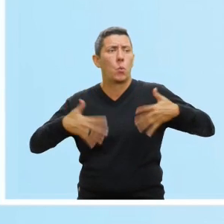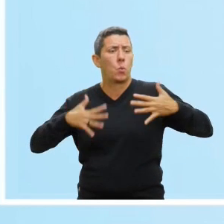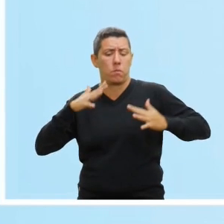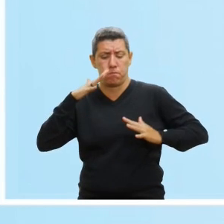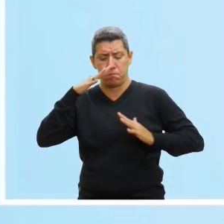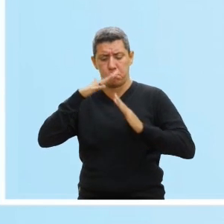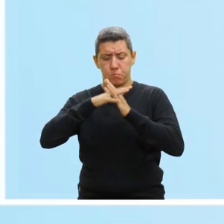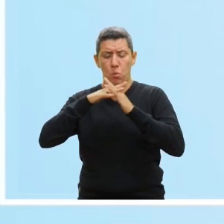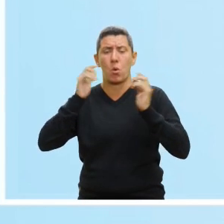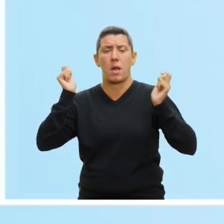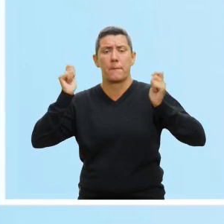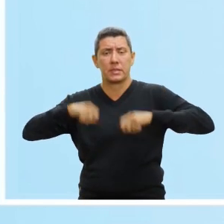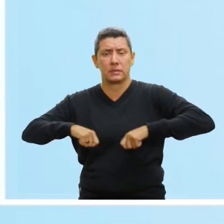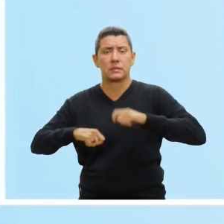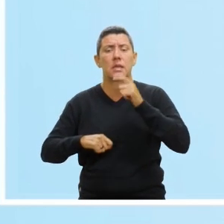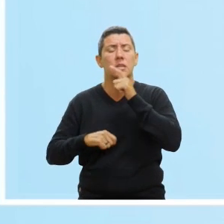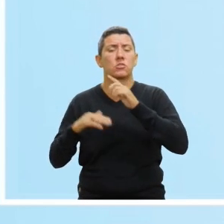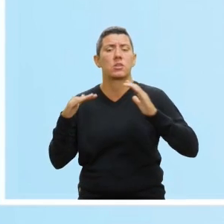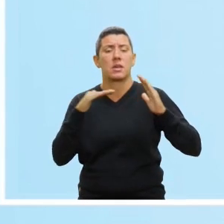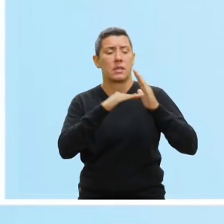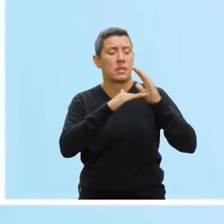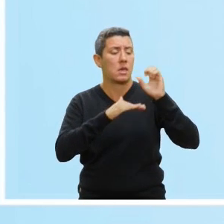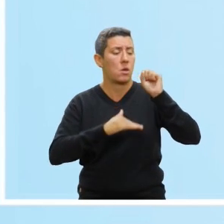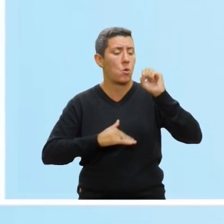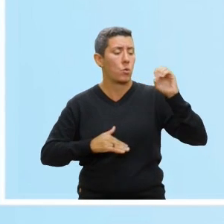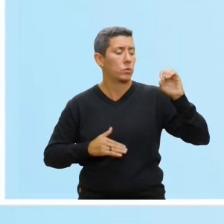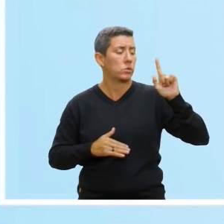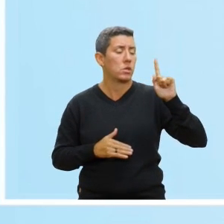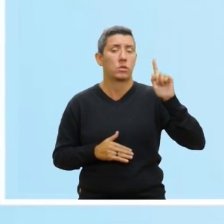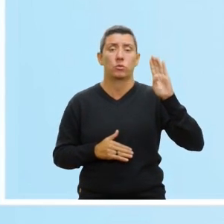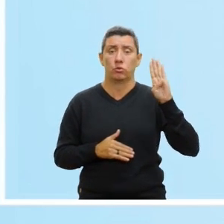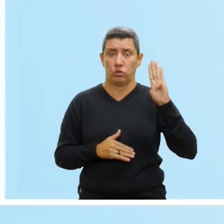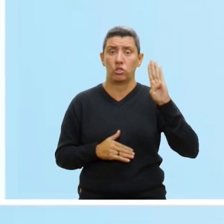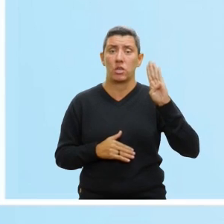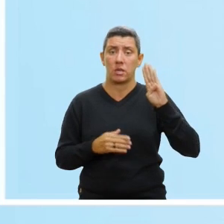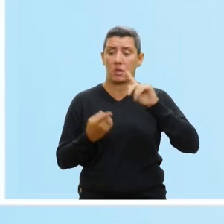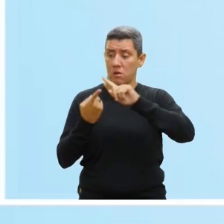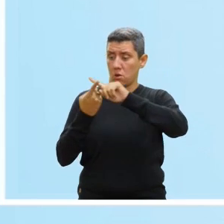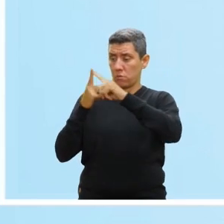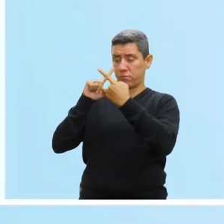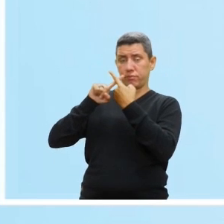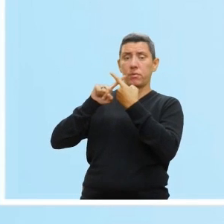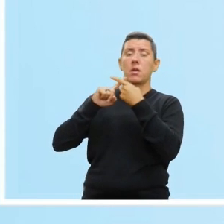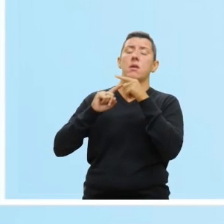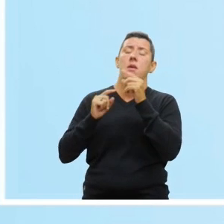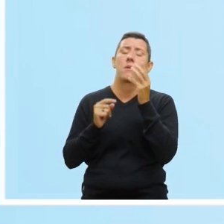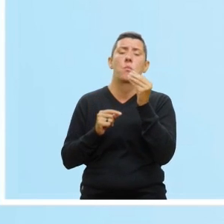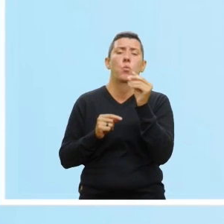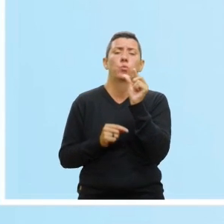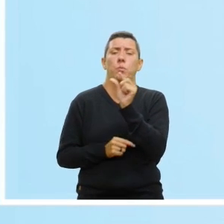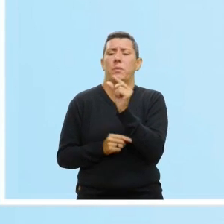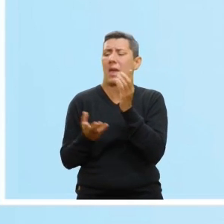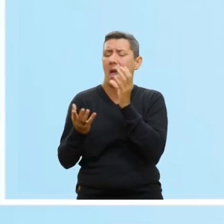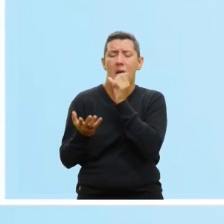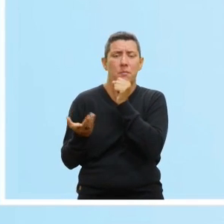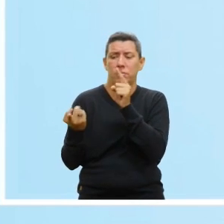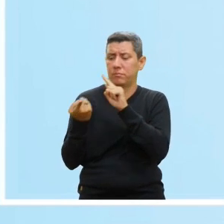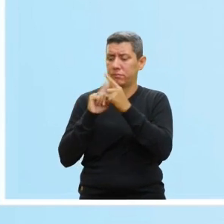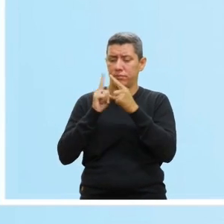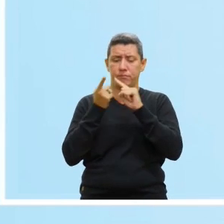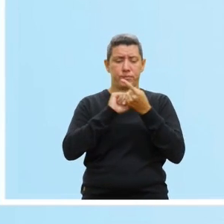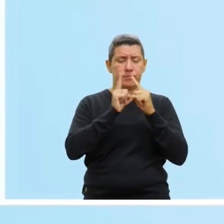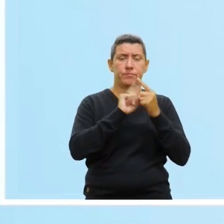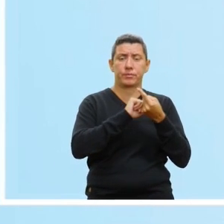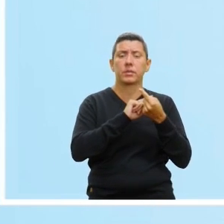transponders de 100 GB até 800 GB, tá? O transponder ele é muito pequeno. Se a gente compara com